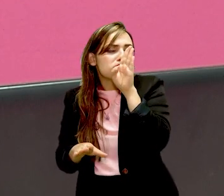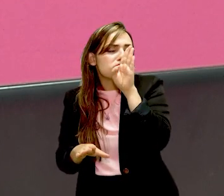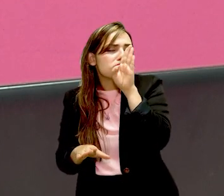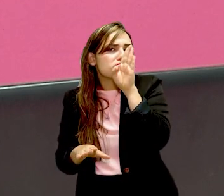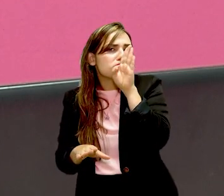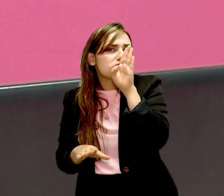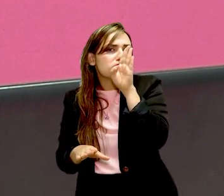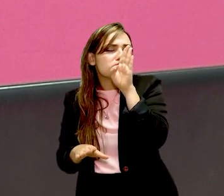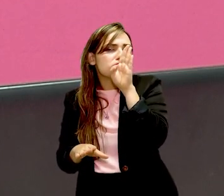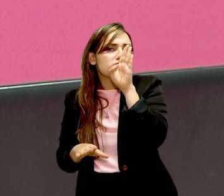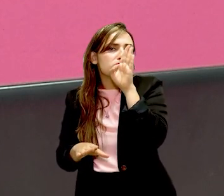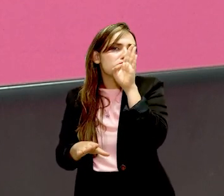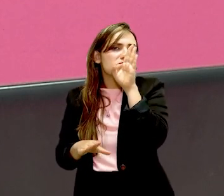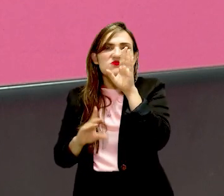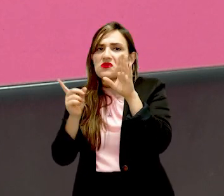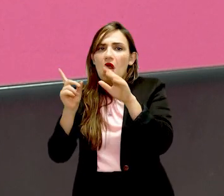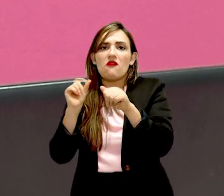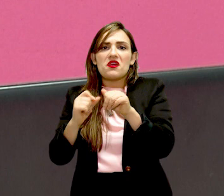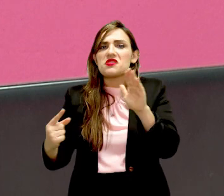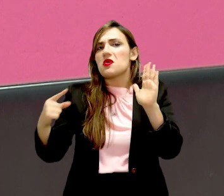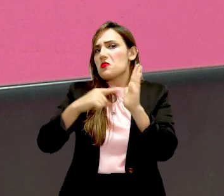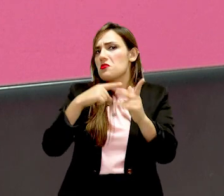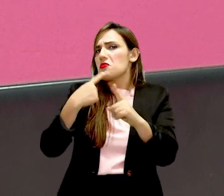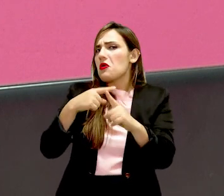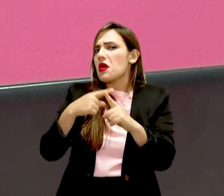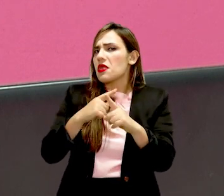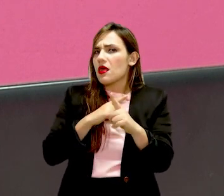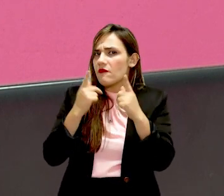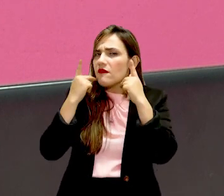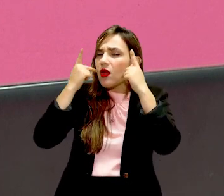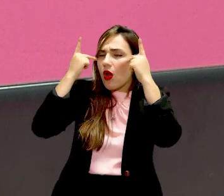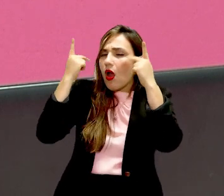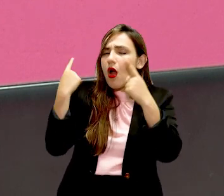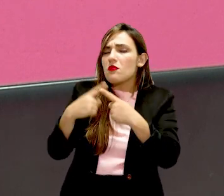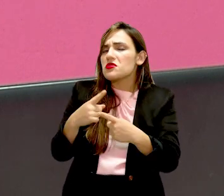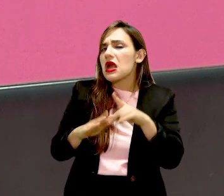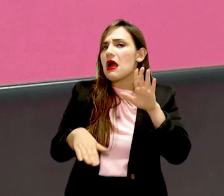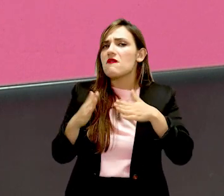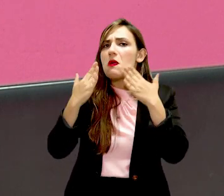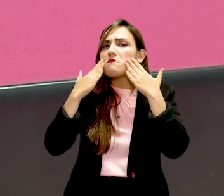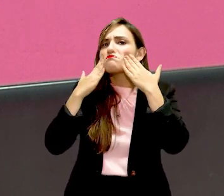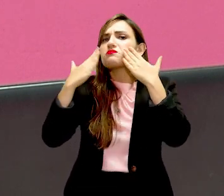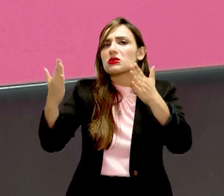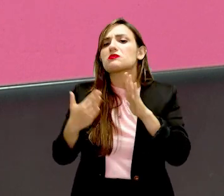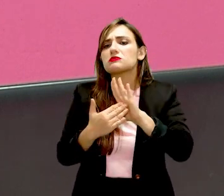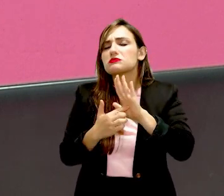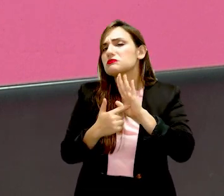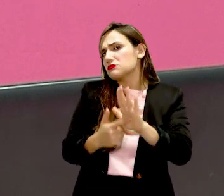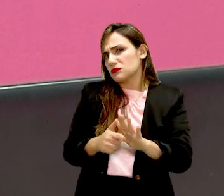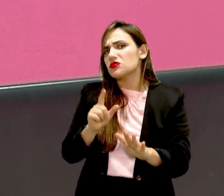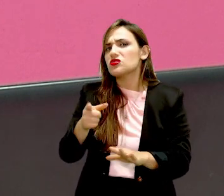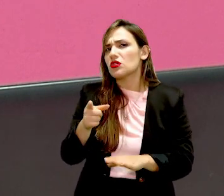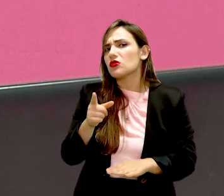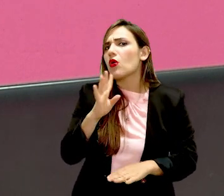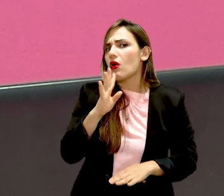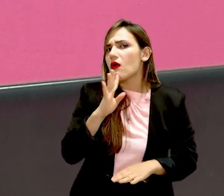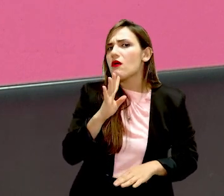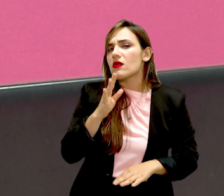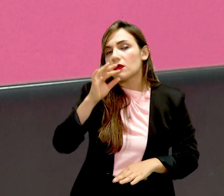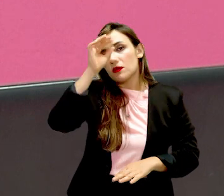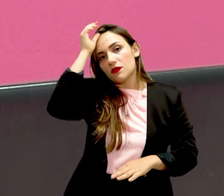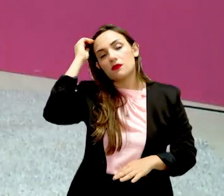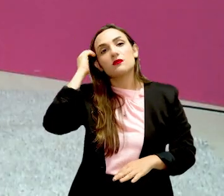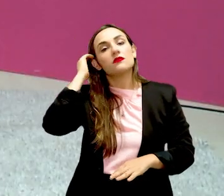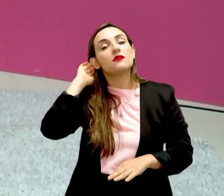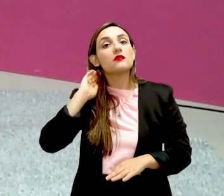as autoridades competentes por vergonha, justamente porque sofreram uma grande exposição. Já ficou sabendo de algo desse